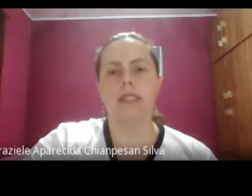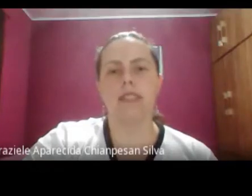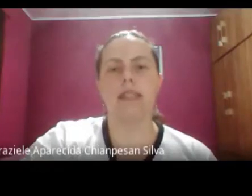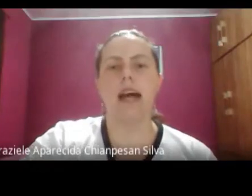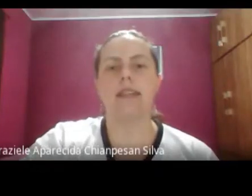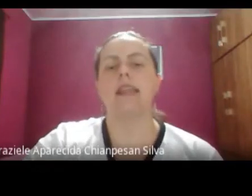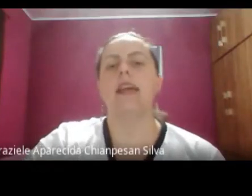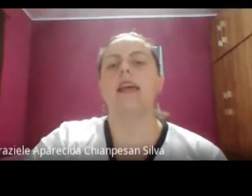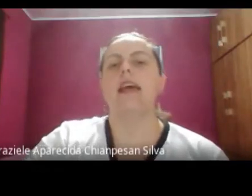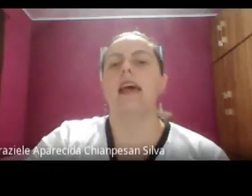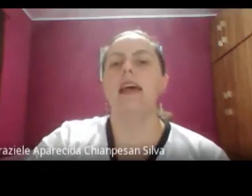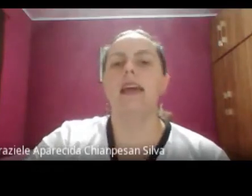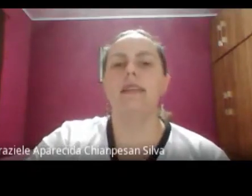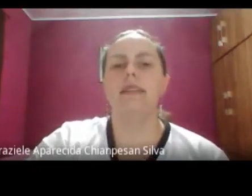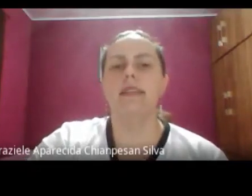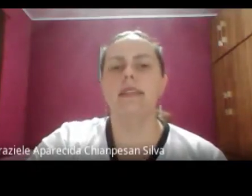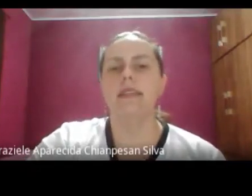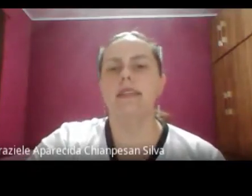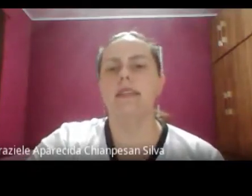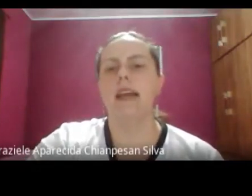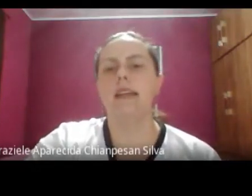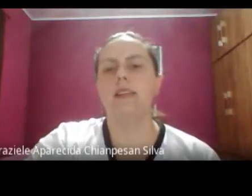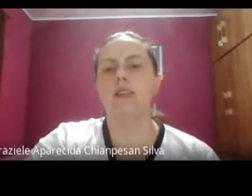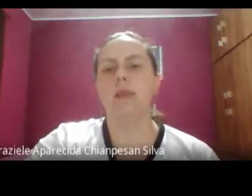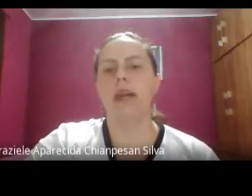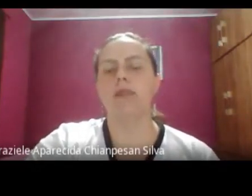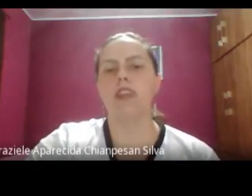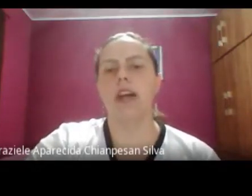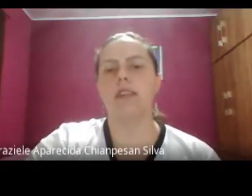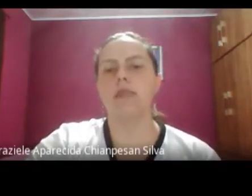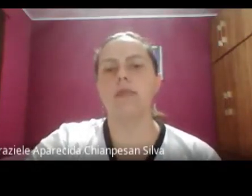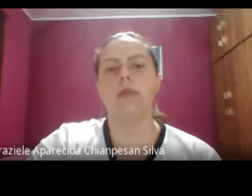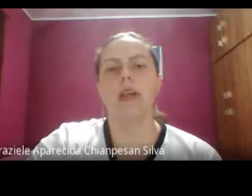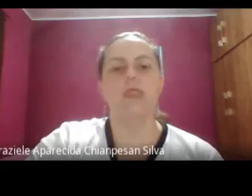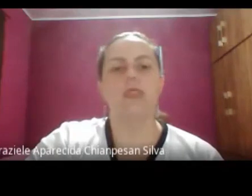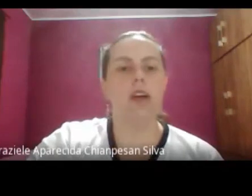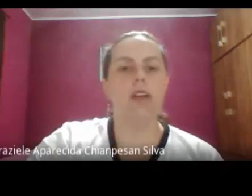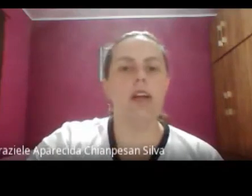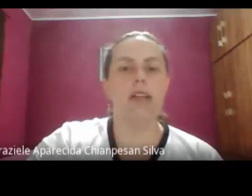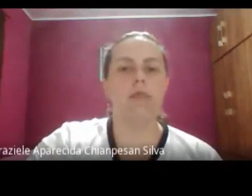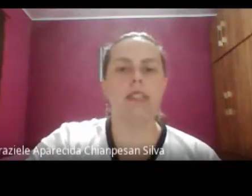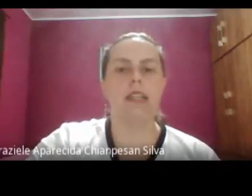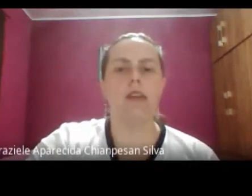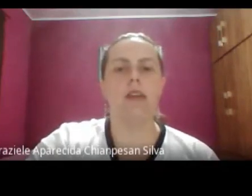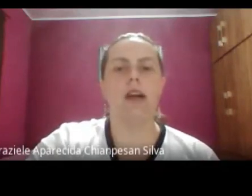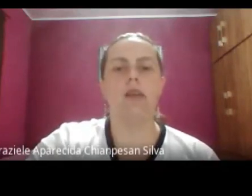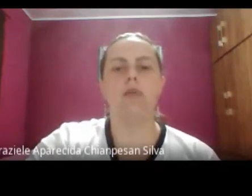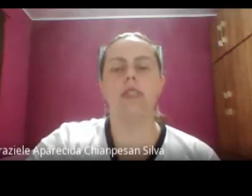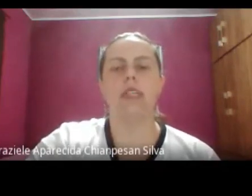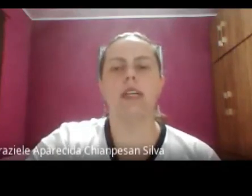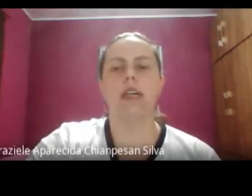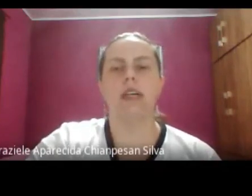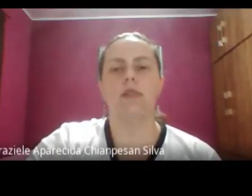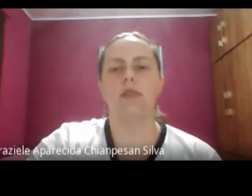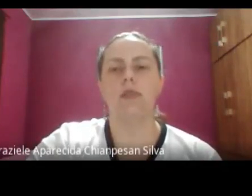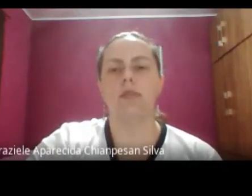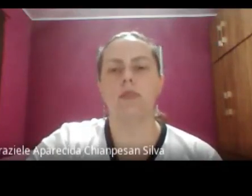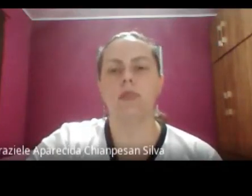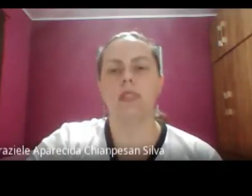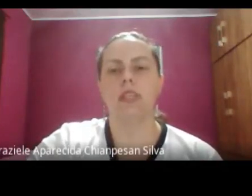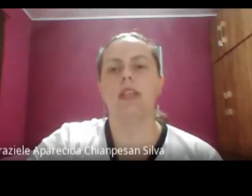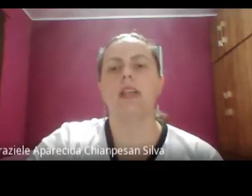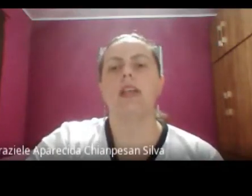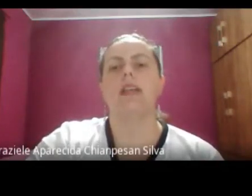vocês pesquisassem é esse, né, do Michael Jackson. Só colocar, não precisa nem colocar a música, o nome